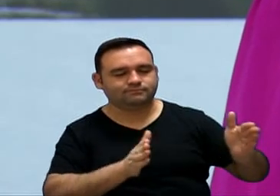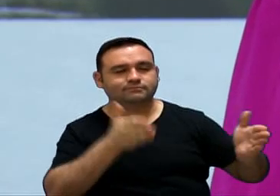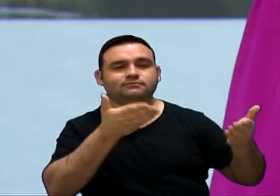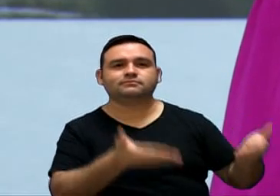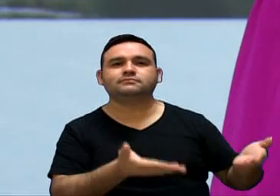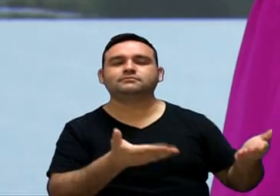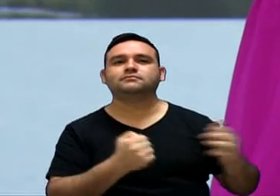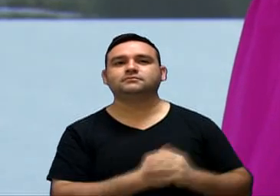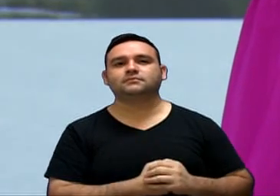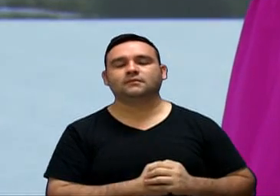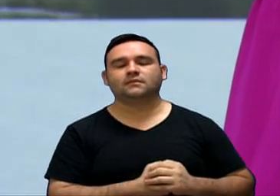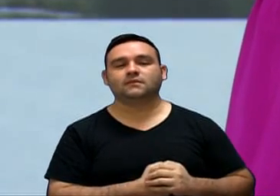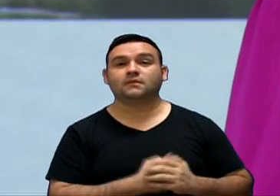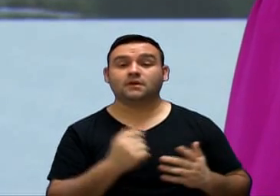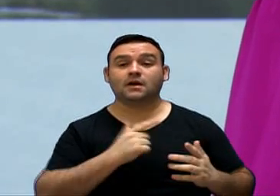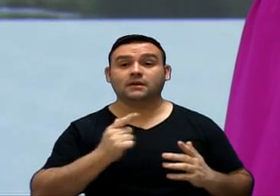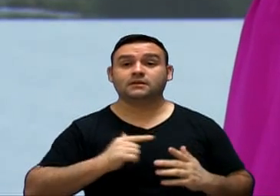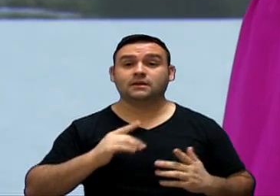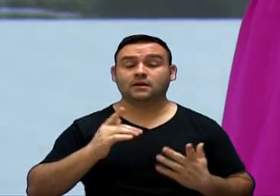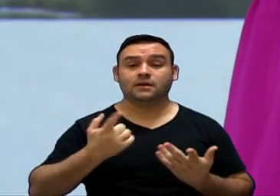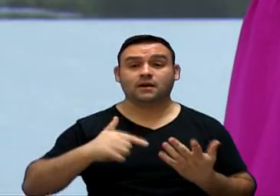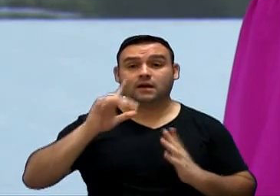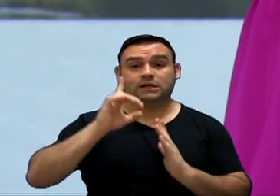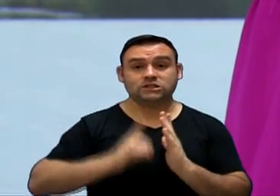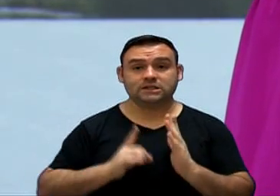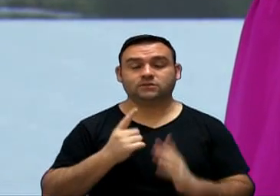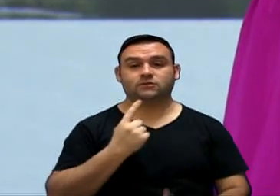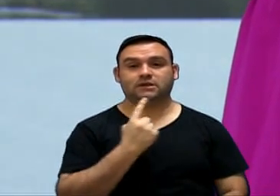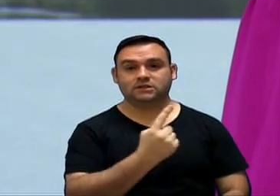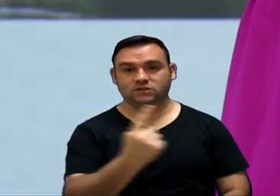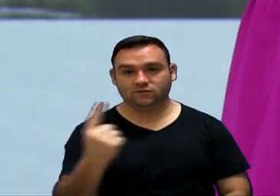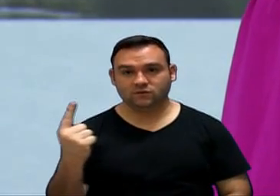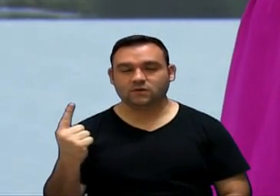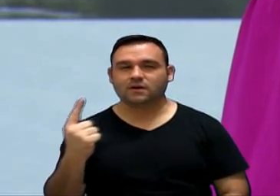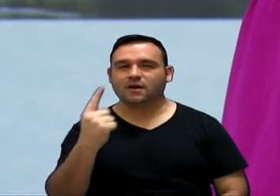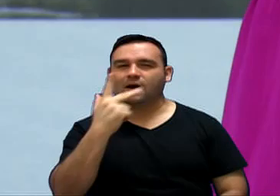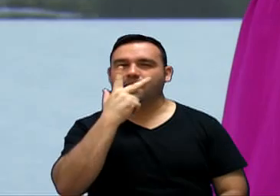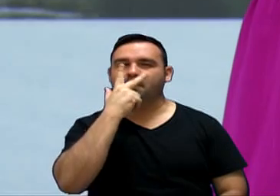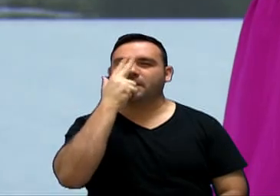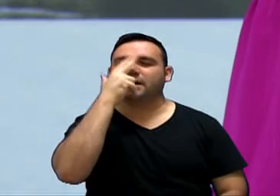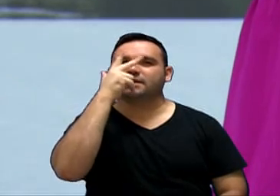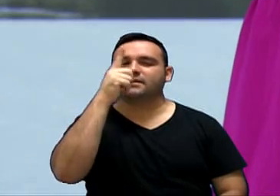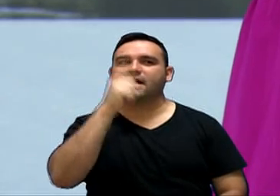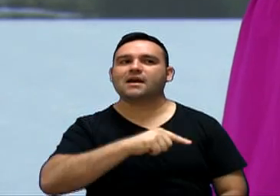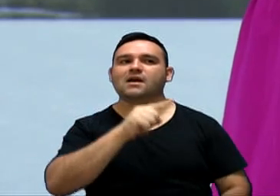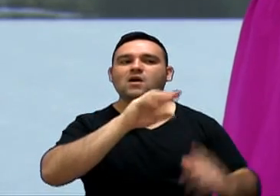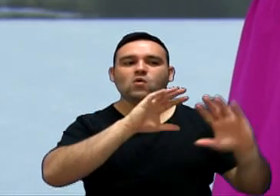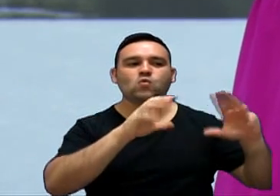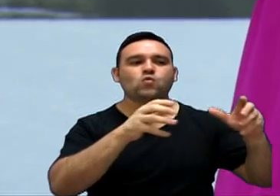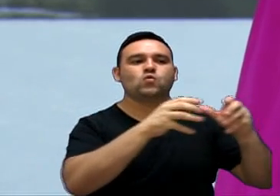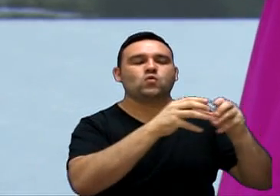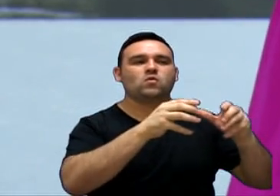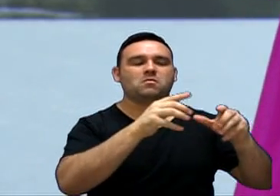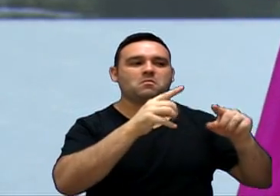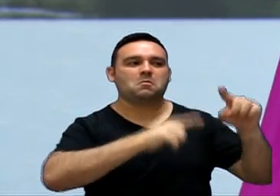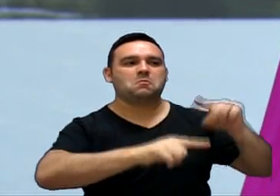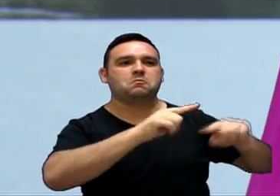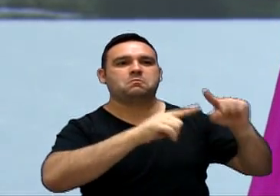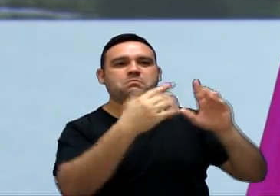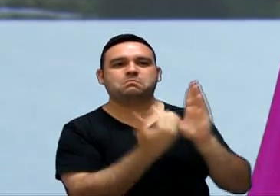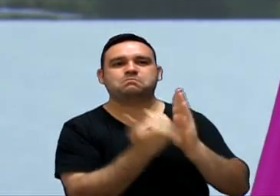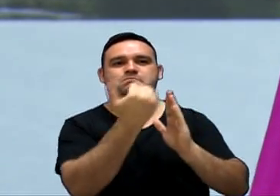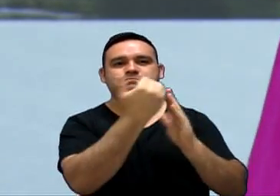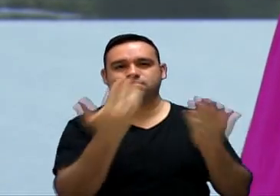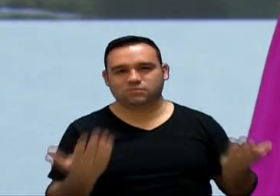onde o direito individual tenta prevalecer sobre o direito coletivo. É isso